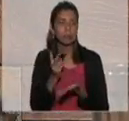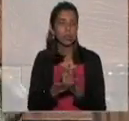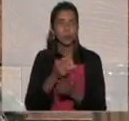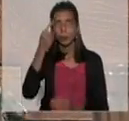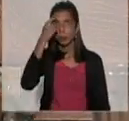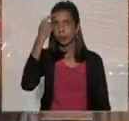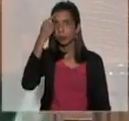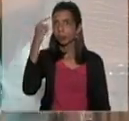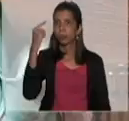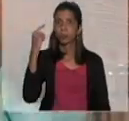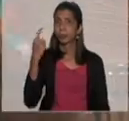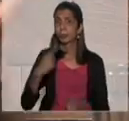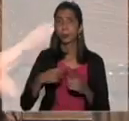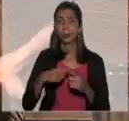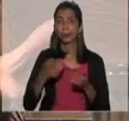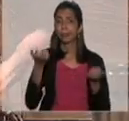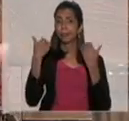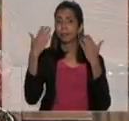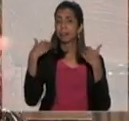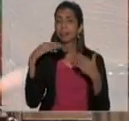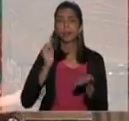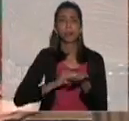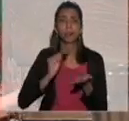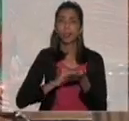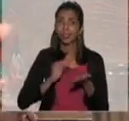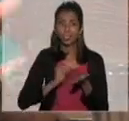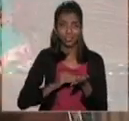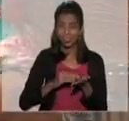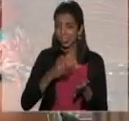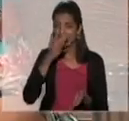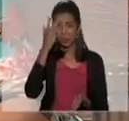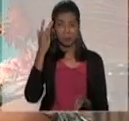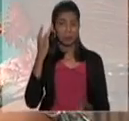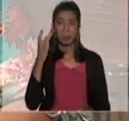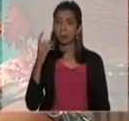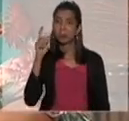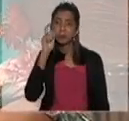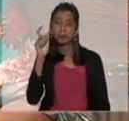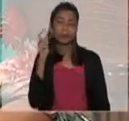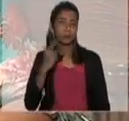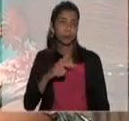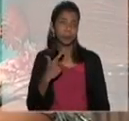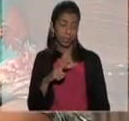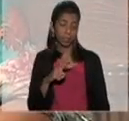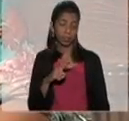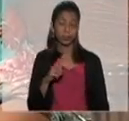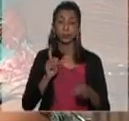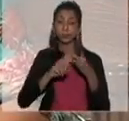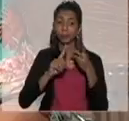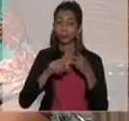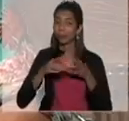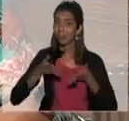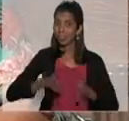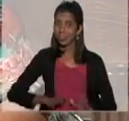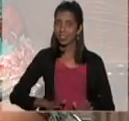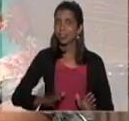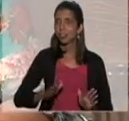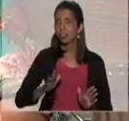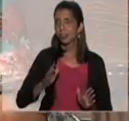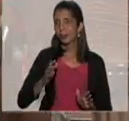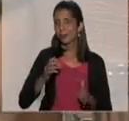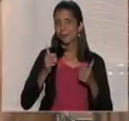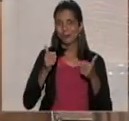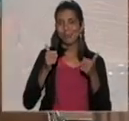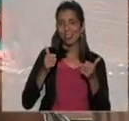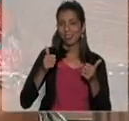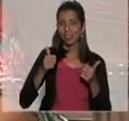vivendo só disso porque senão é oco por dentro e não é uma pessoa essa pessoa não vai se tornar interessante quanto a ter nascido eh se bem